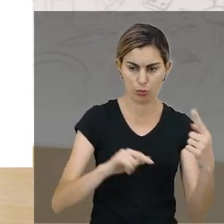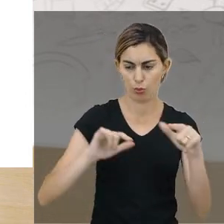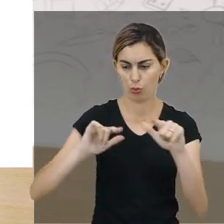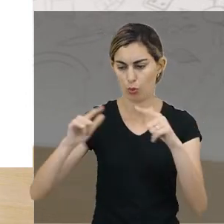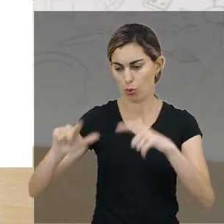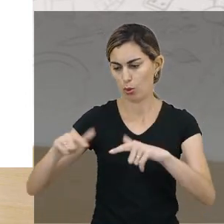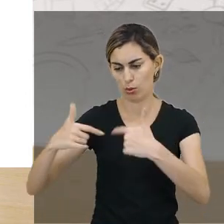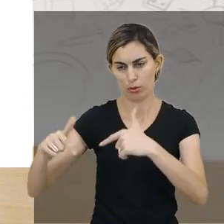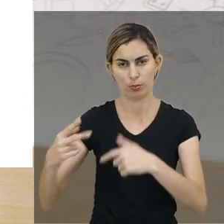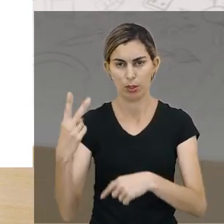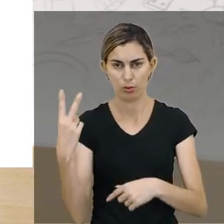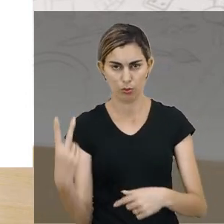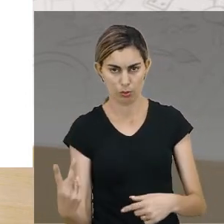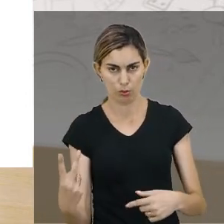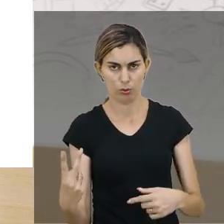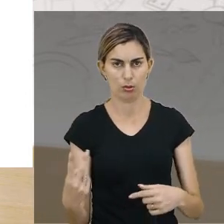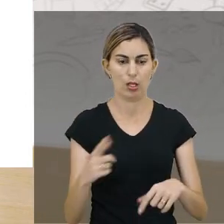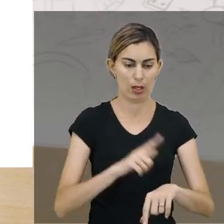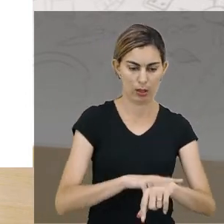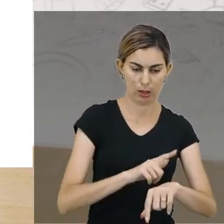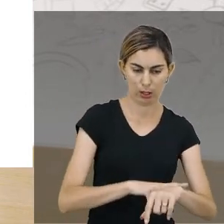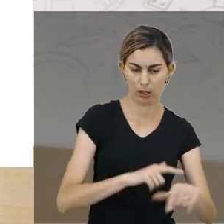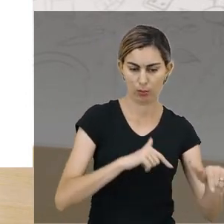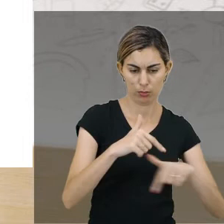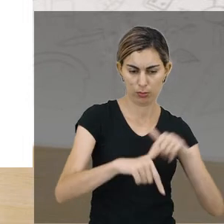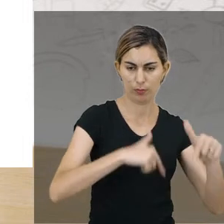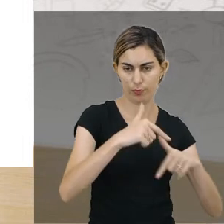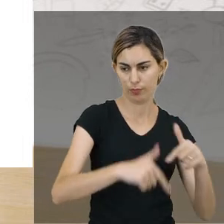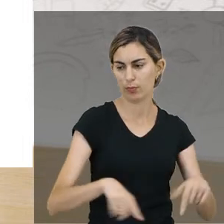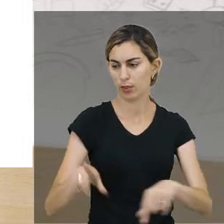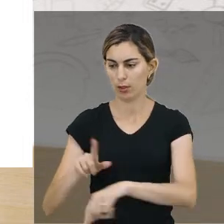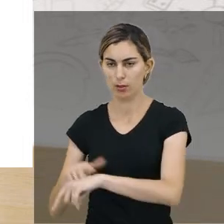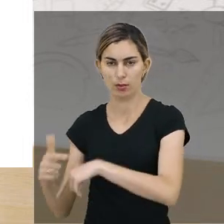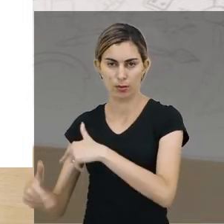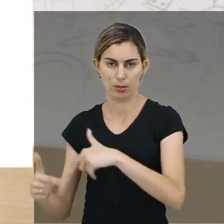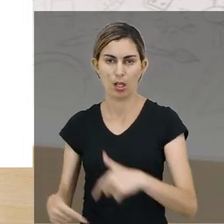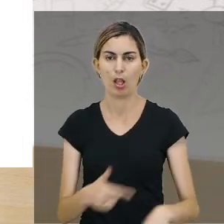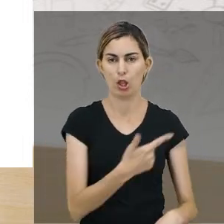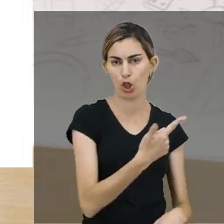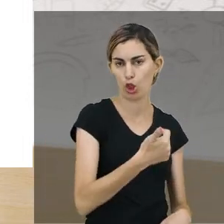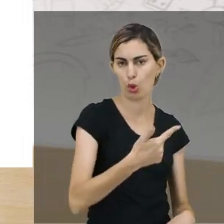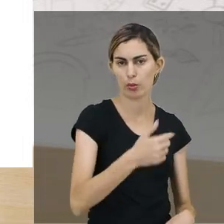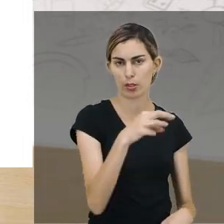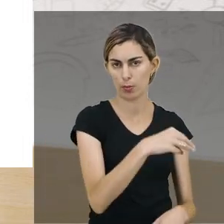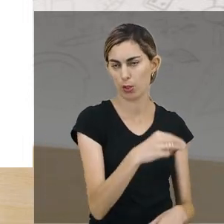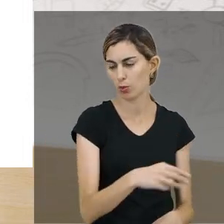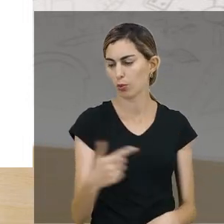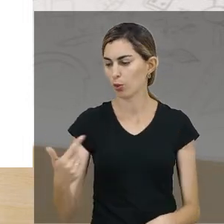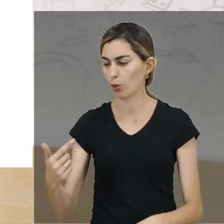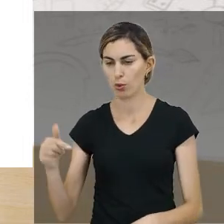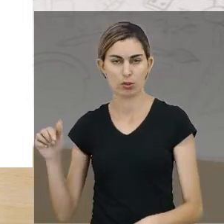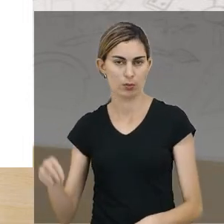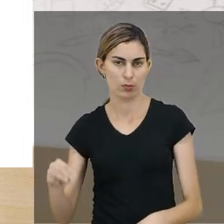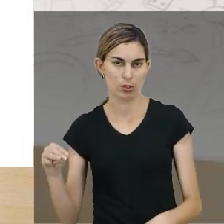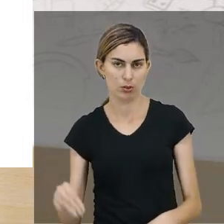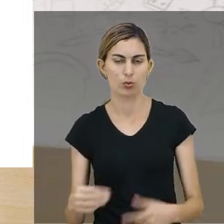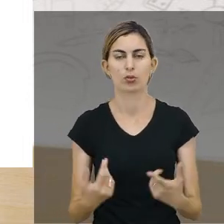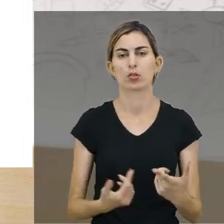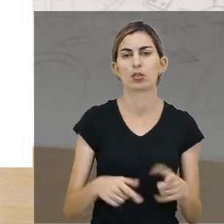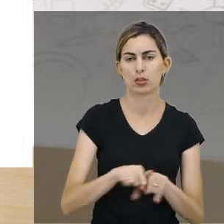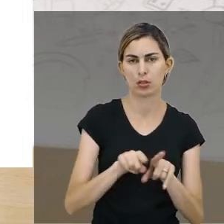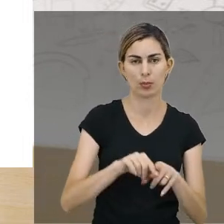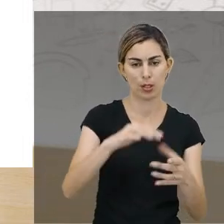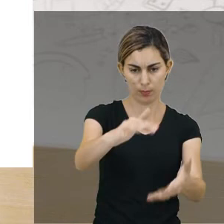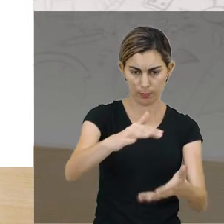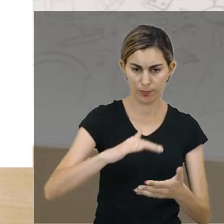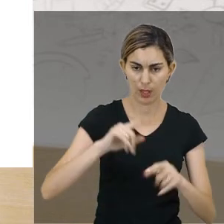2. O tempo de trabalho nesse ciclo é de 12 minutos para a carga, 12 para a